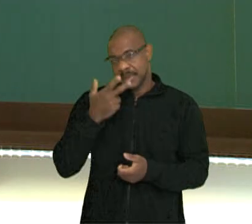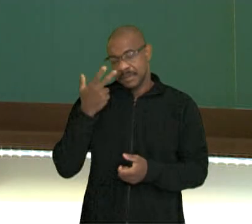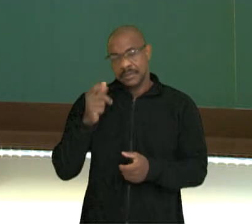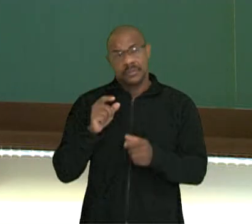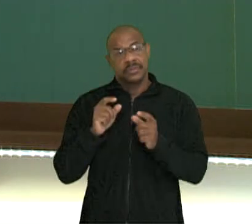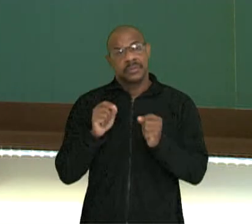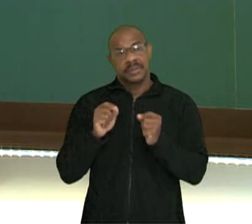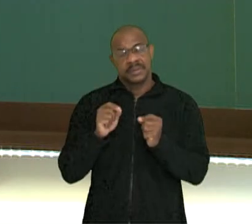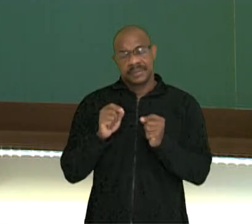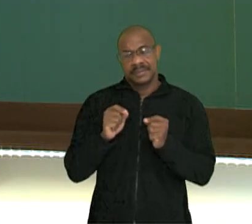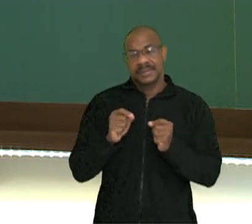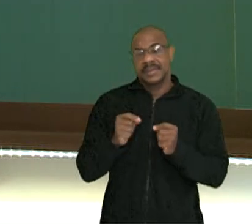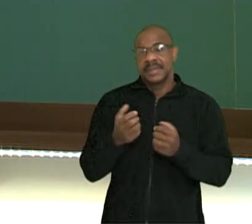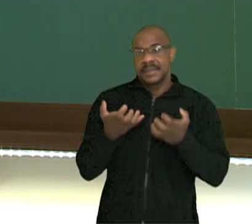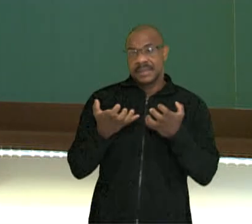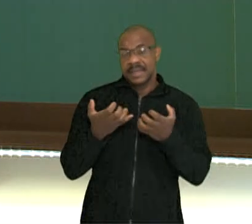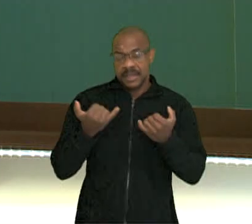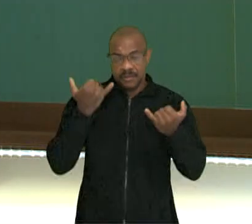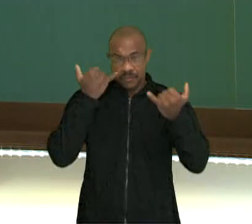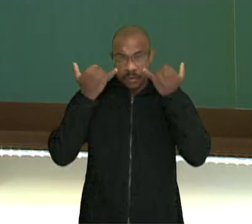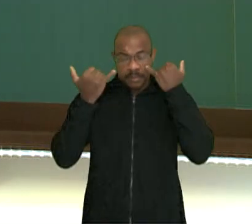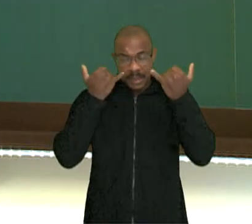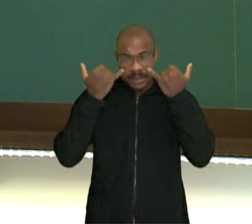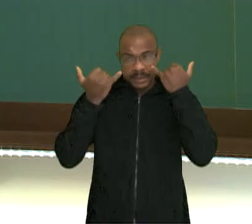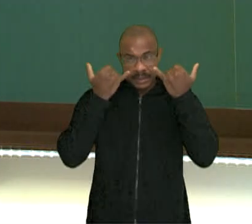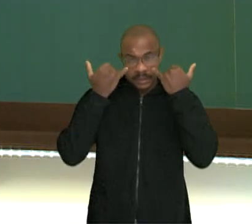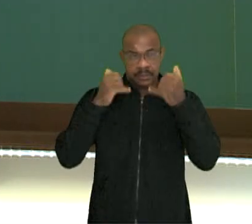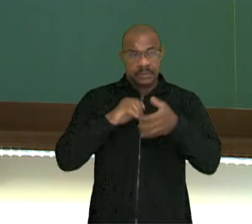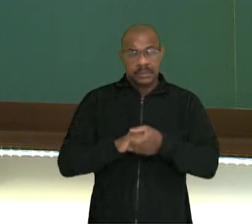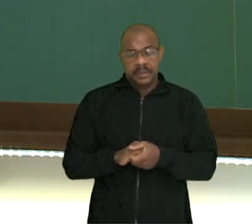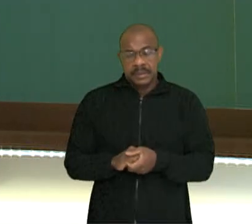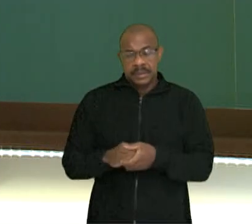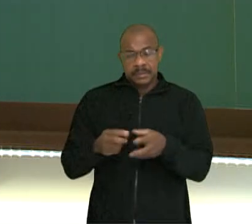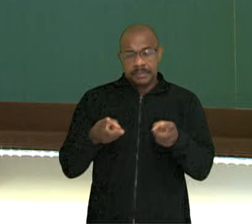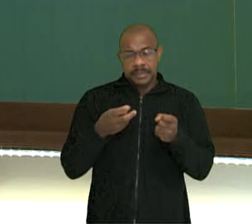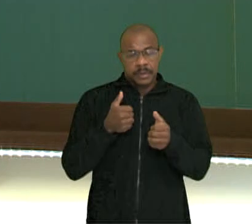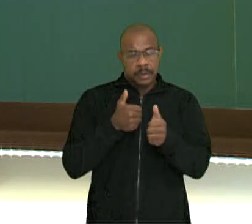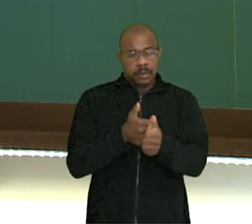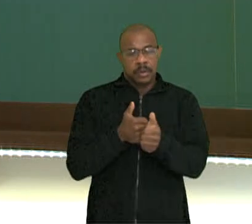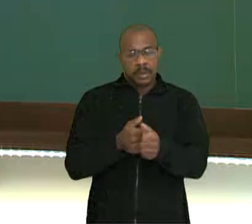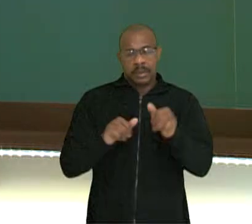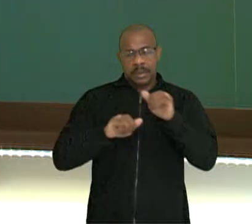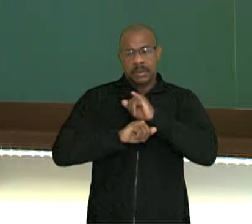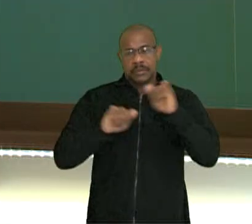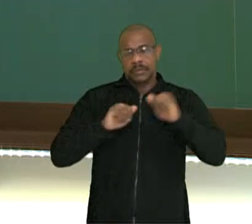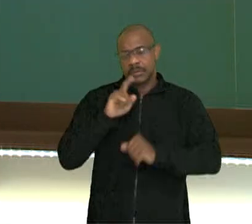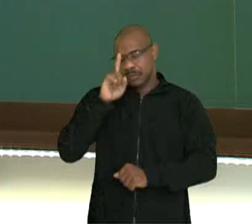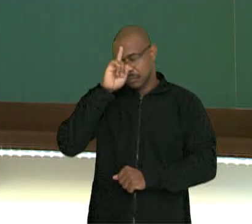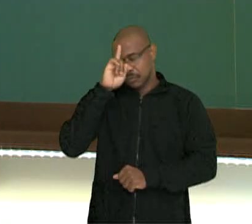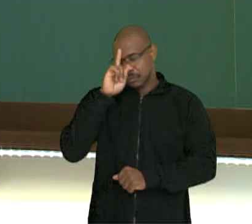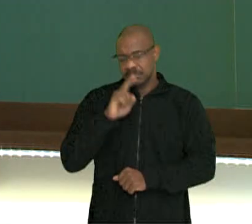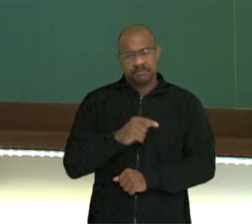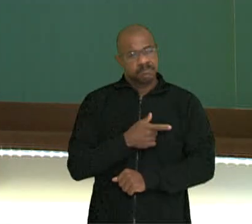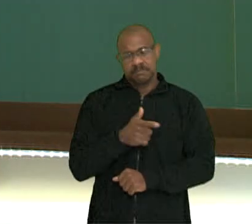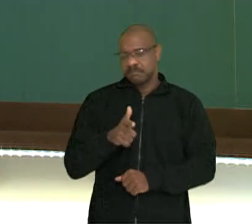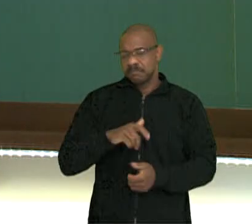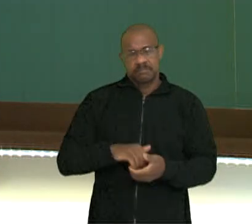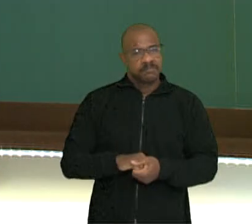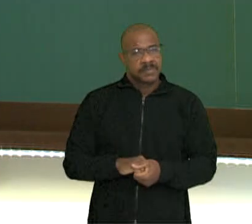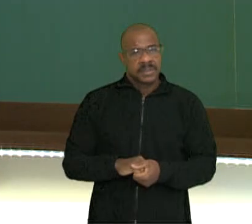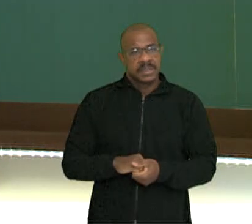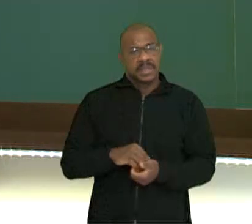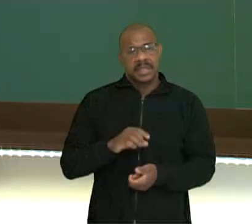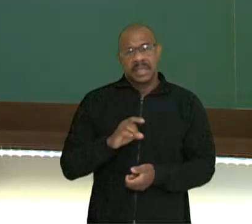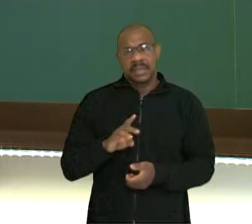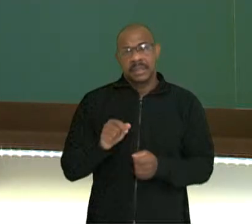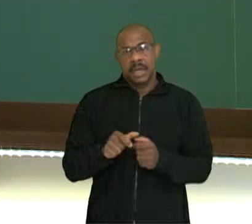manter informadas e não se satisfazem em acompanhar só as notícias diárias. Elas aumentam seu